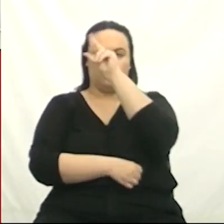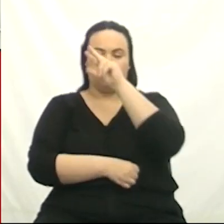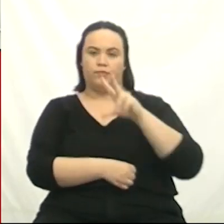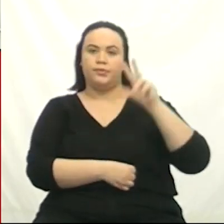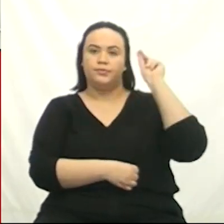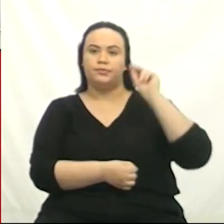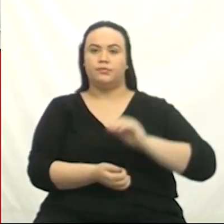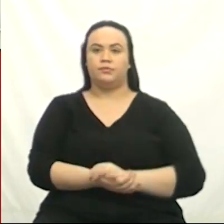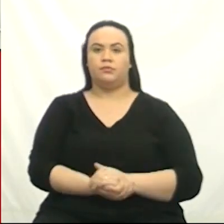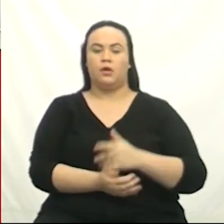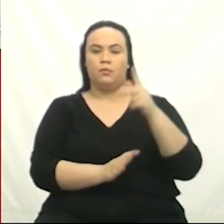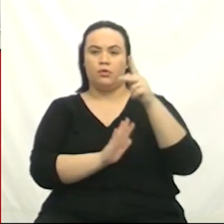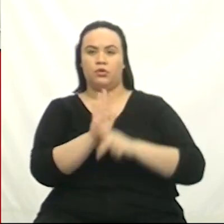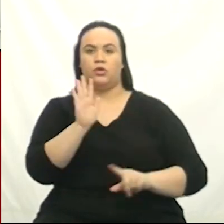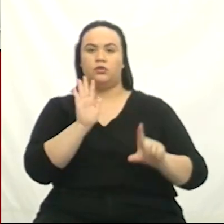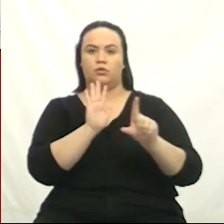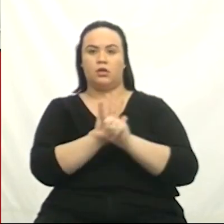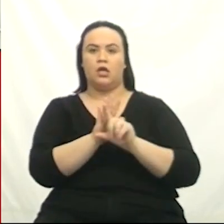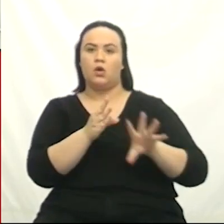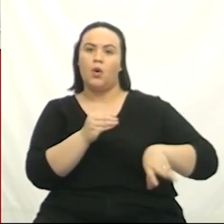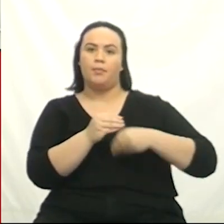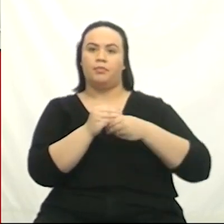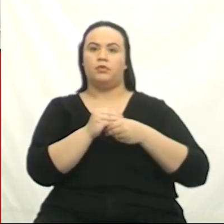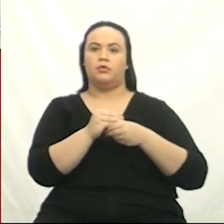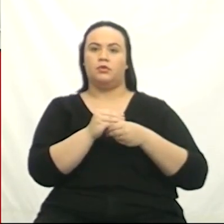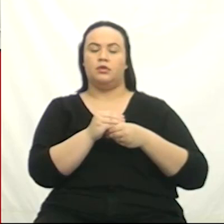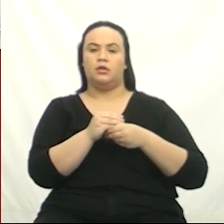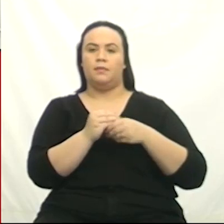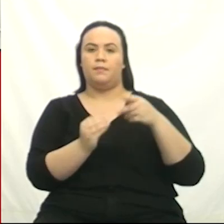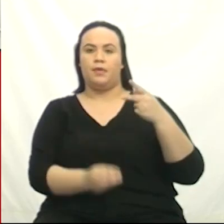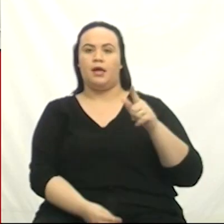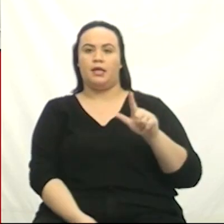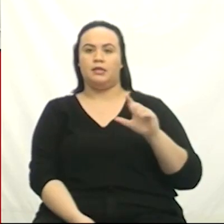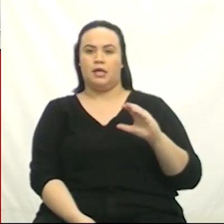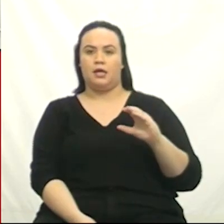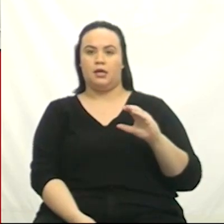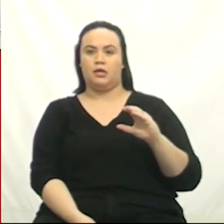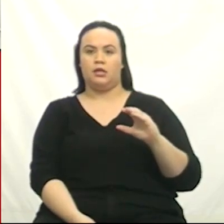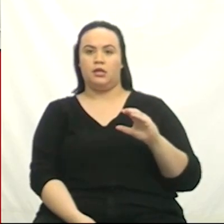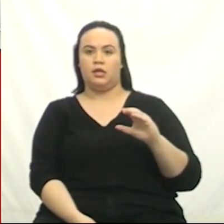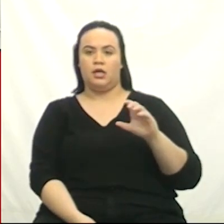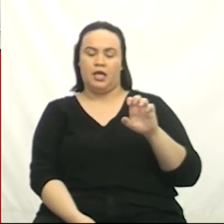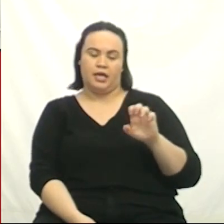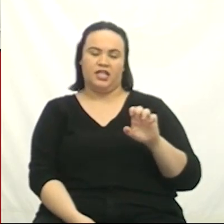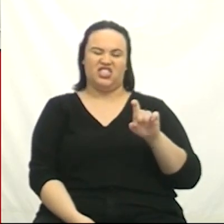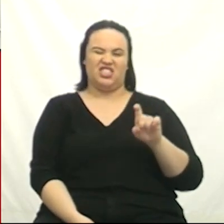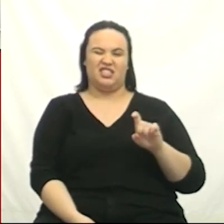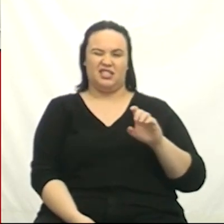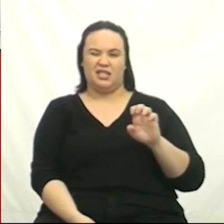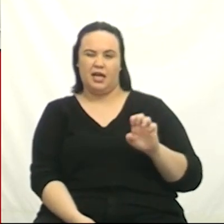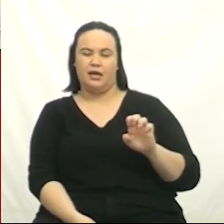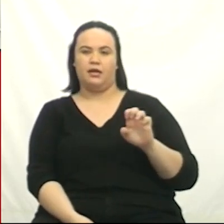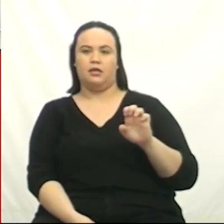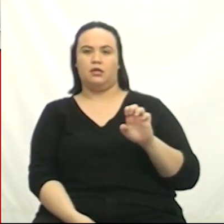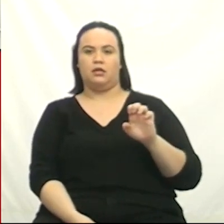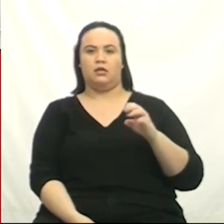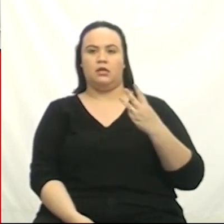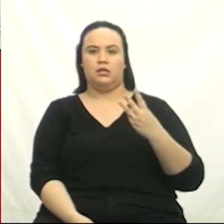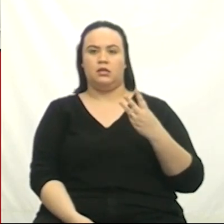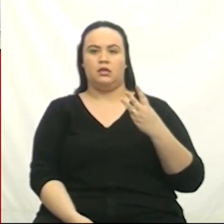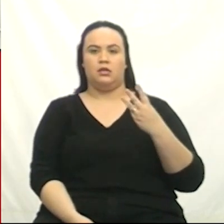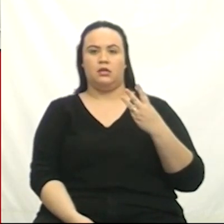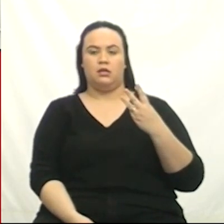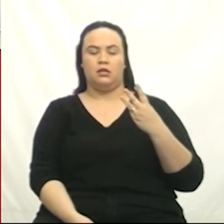Municipal. Projetos de lei complementar números PLC-EXE 32, 33, 34,